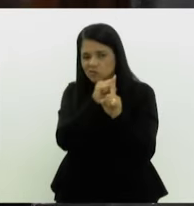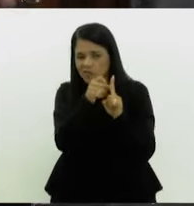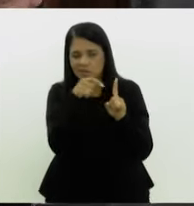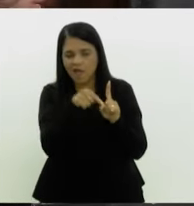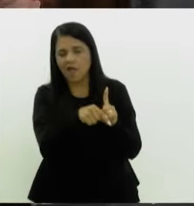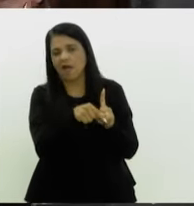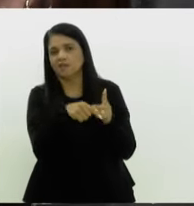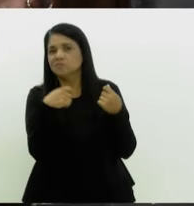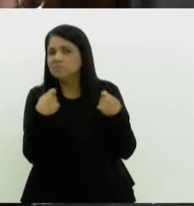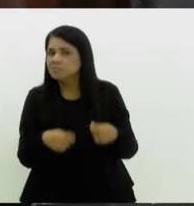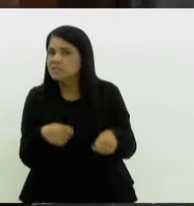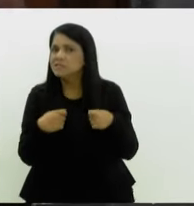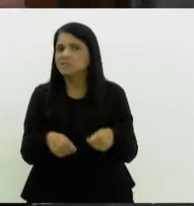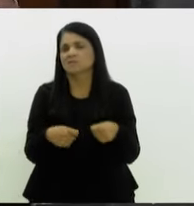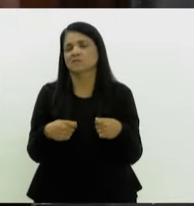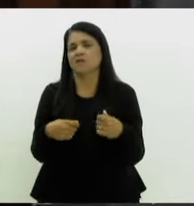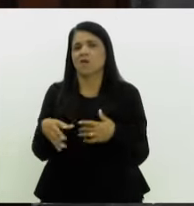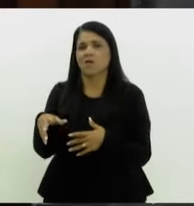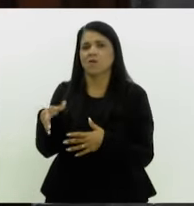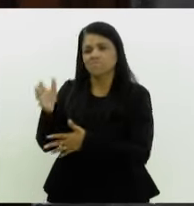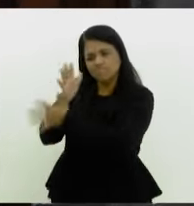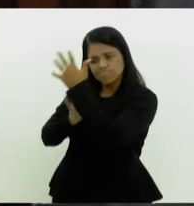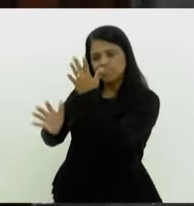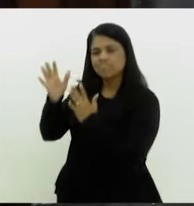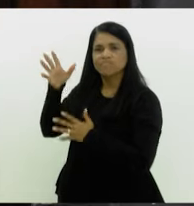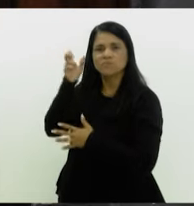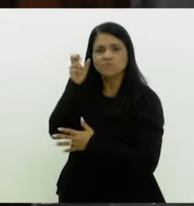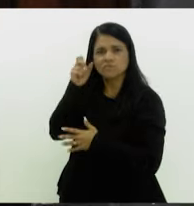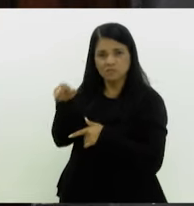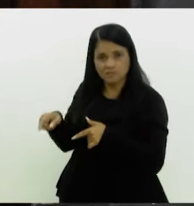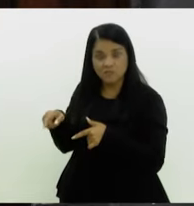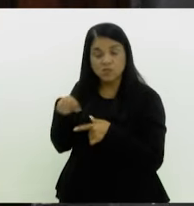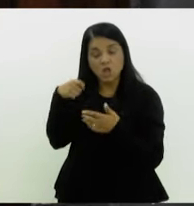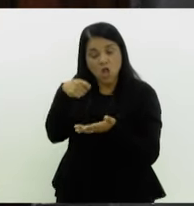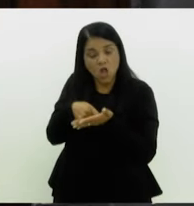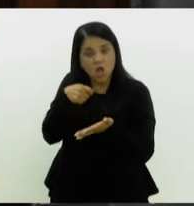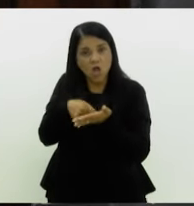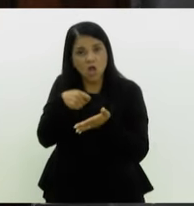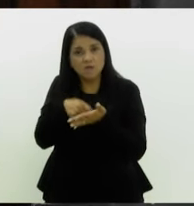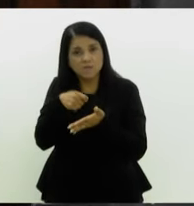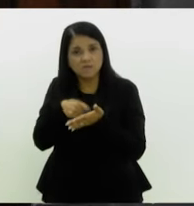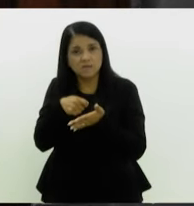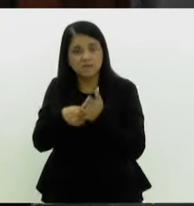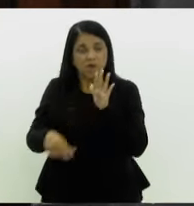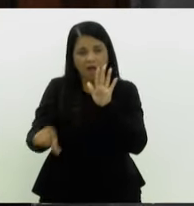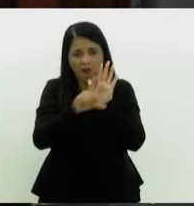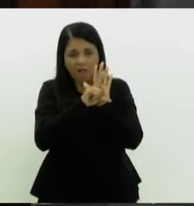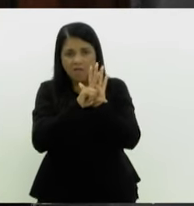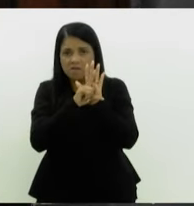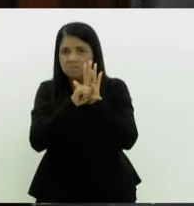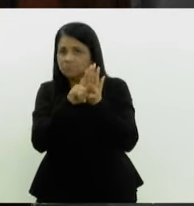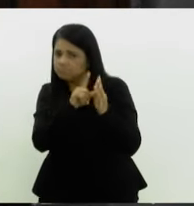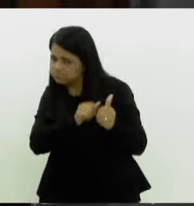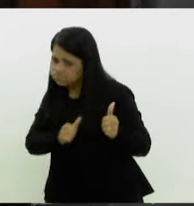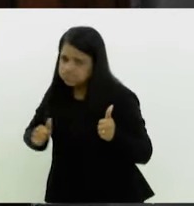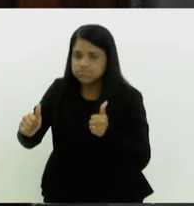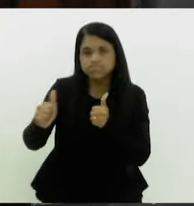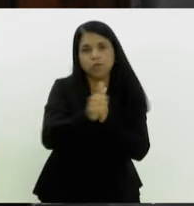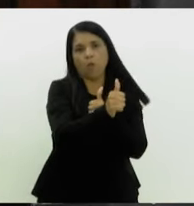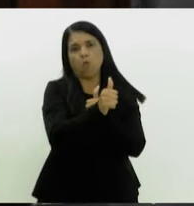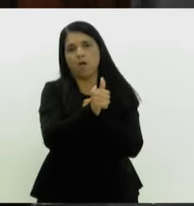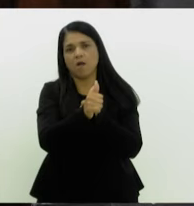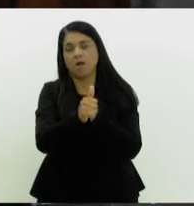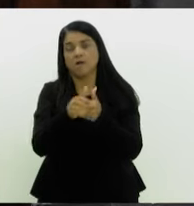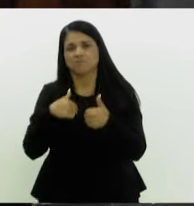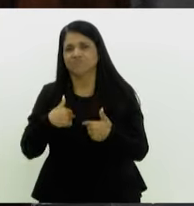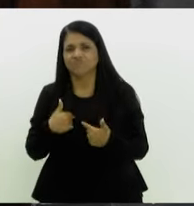ouvir a sociedade e ter o a obrigação de fazer com que a lei chegue na ponta nós não podemos viver em